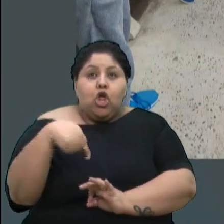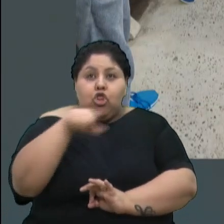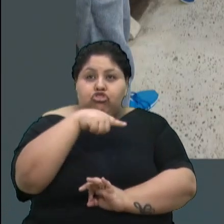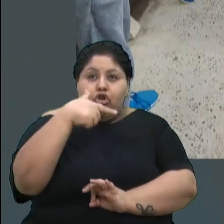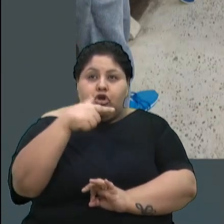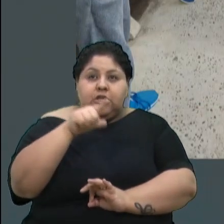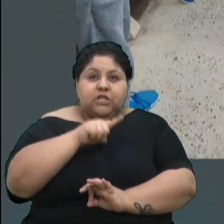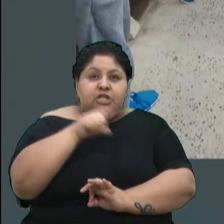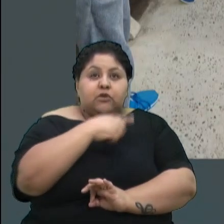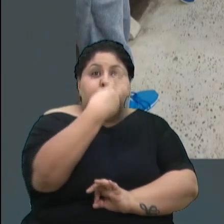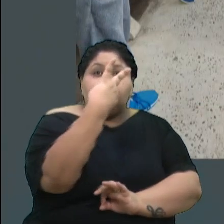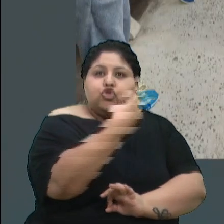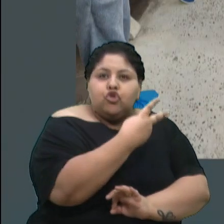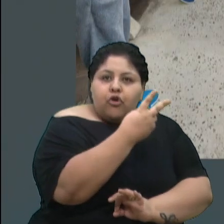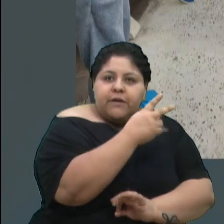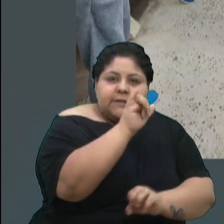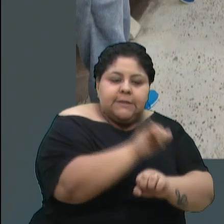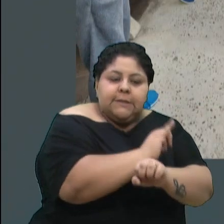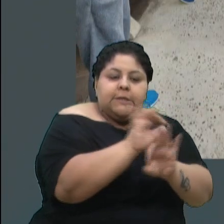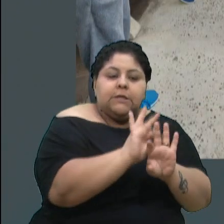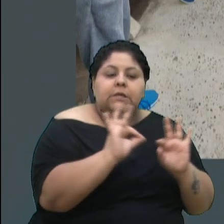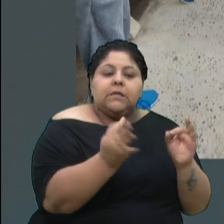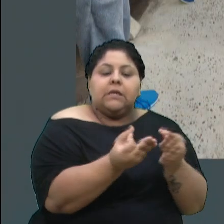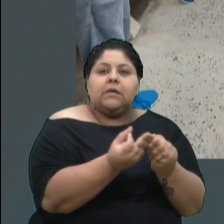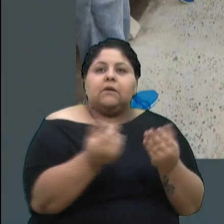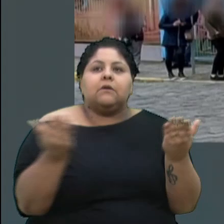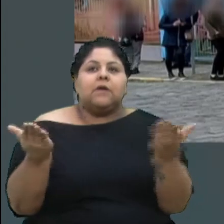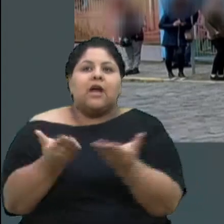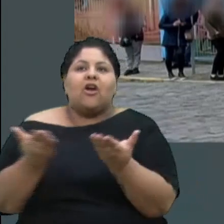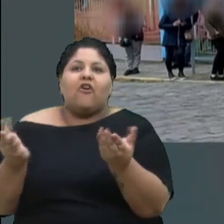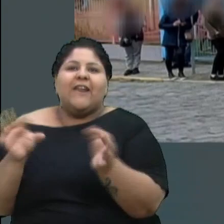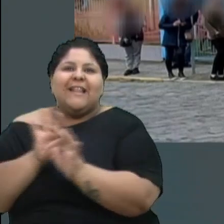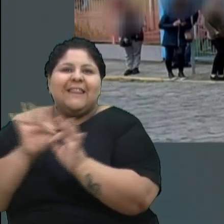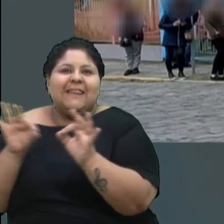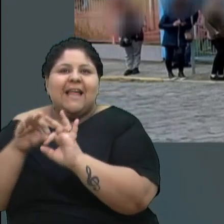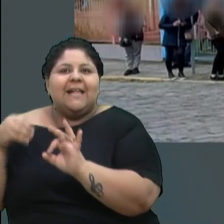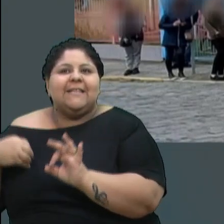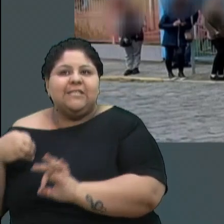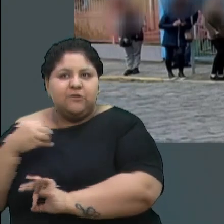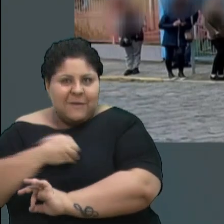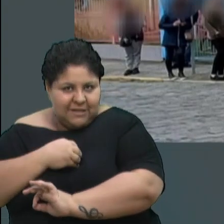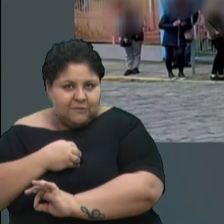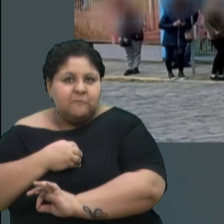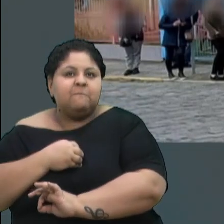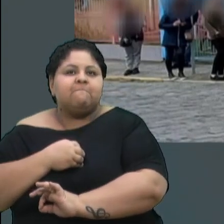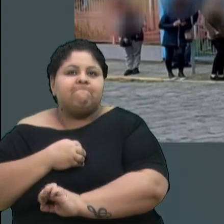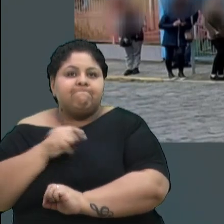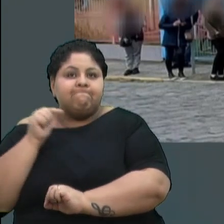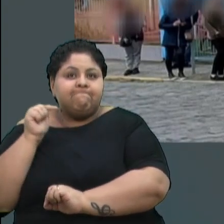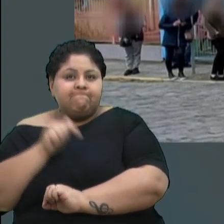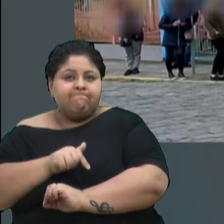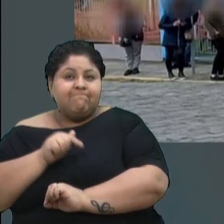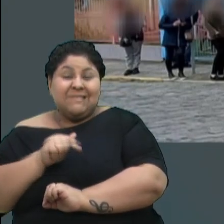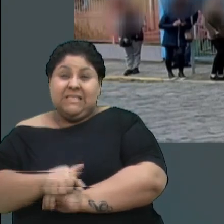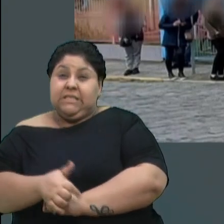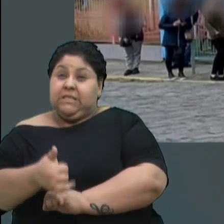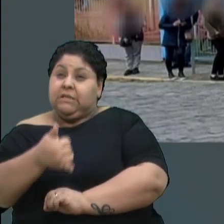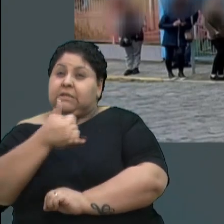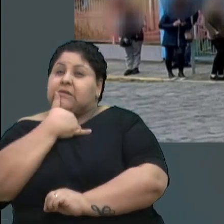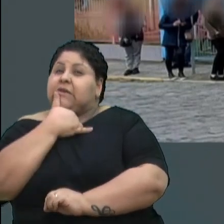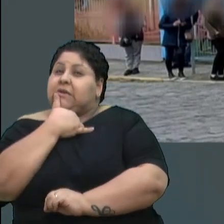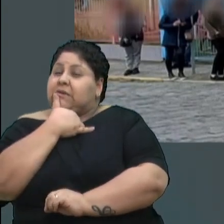da família agora nenhum Isto é lamentável